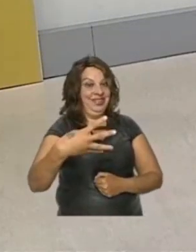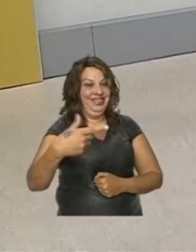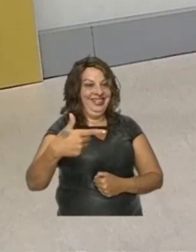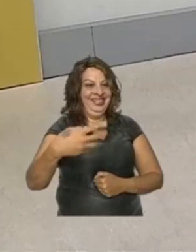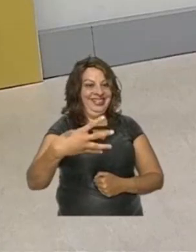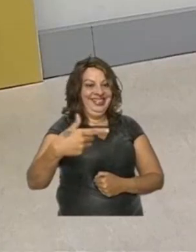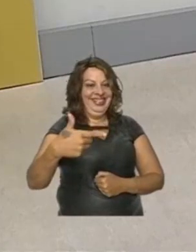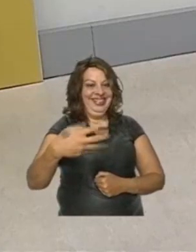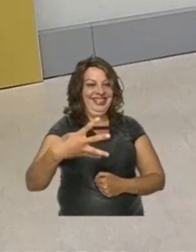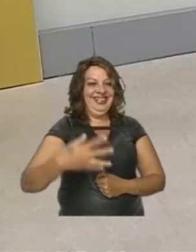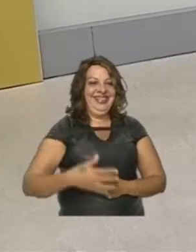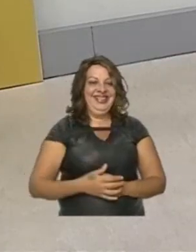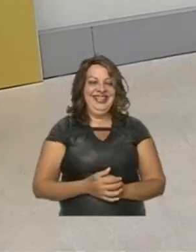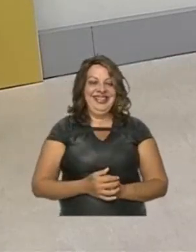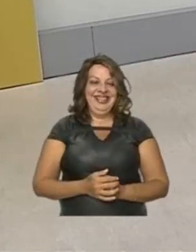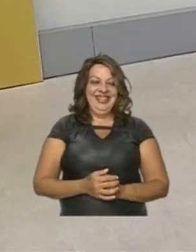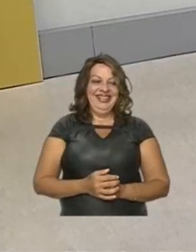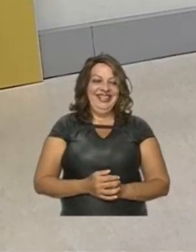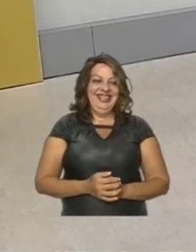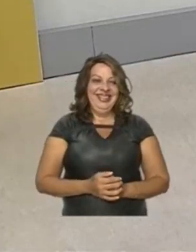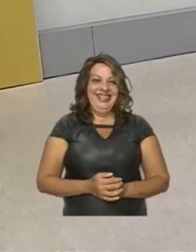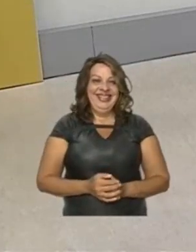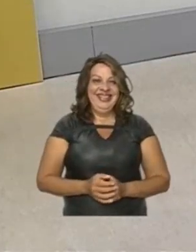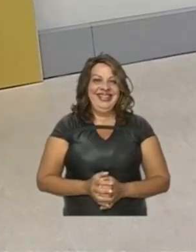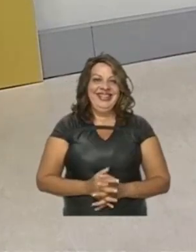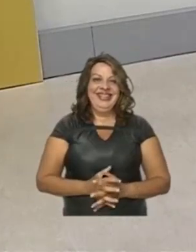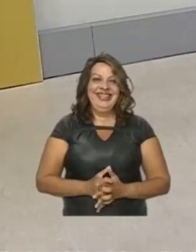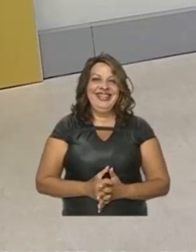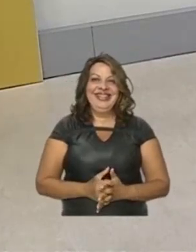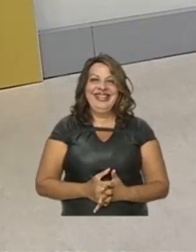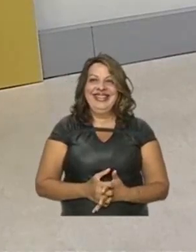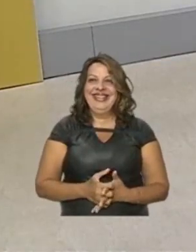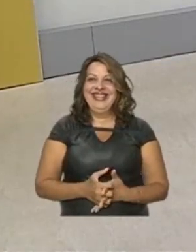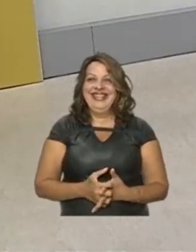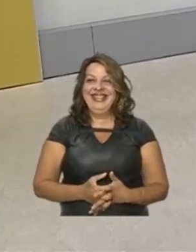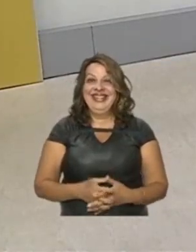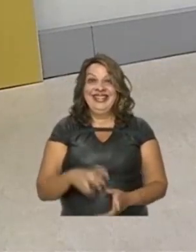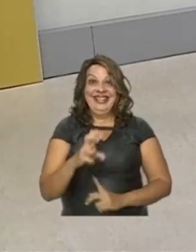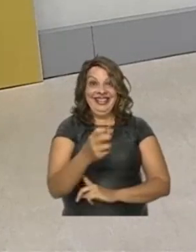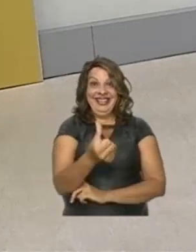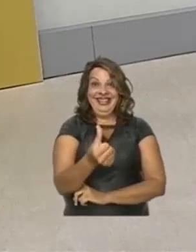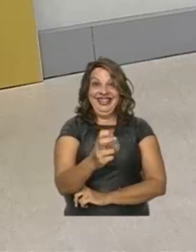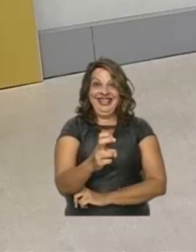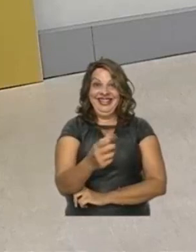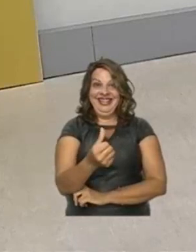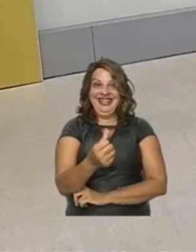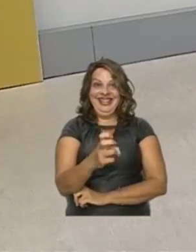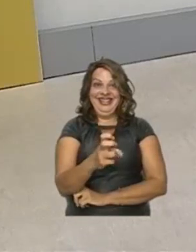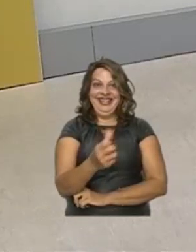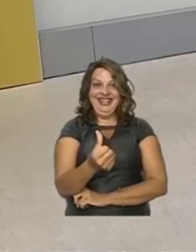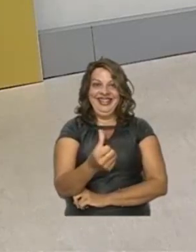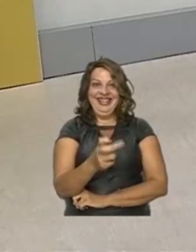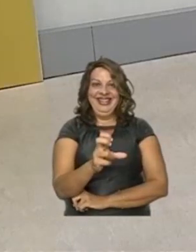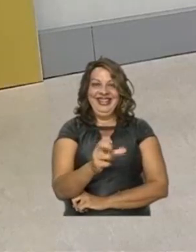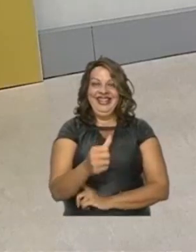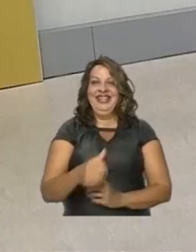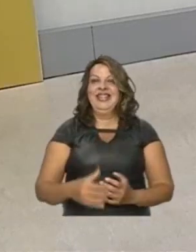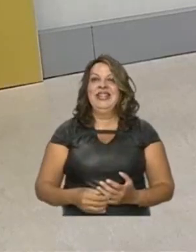42, 12, 42, já marcou 12, 42, já marcou. Marca 56, 56, 56,